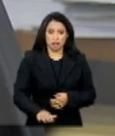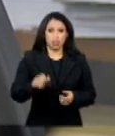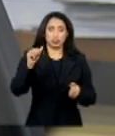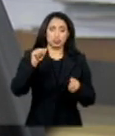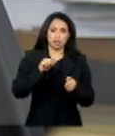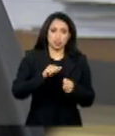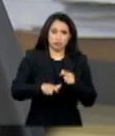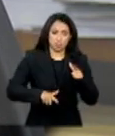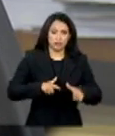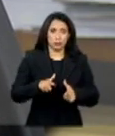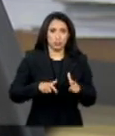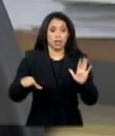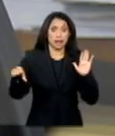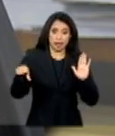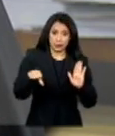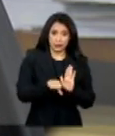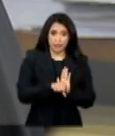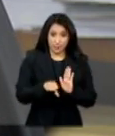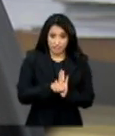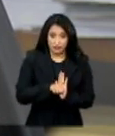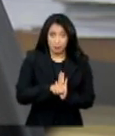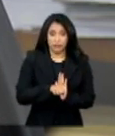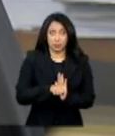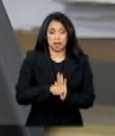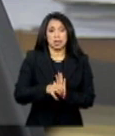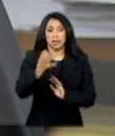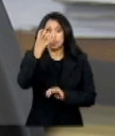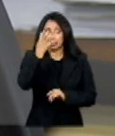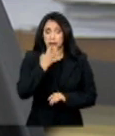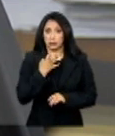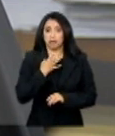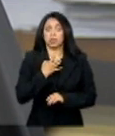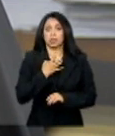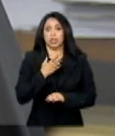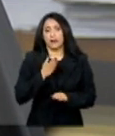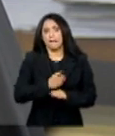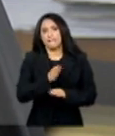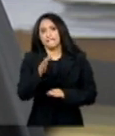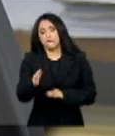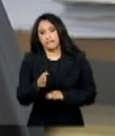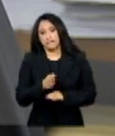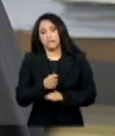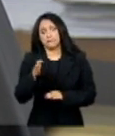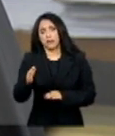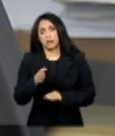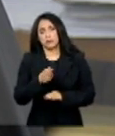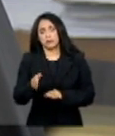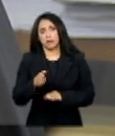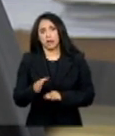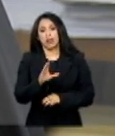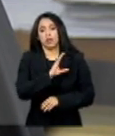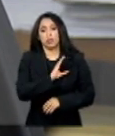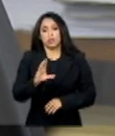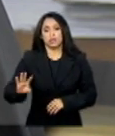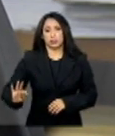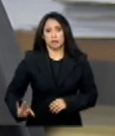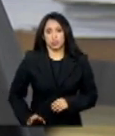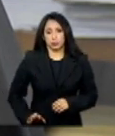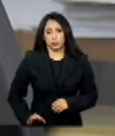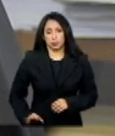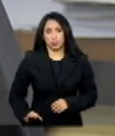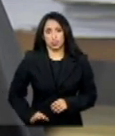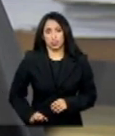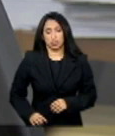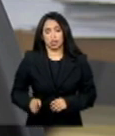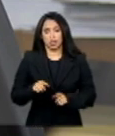infracionais graves sendo apreendidos encaminhadas dezena de vezes aos conselhos tutelares e levados